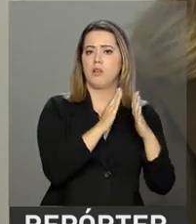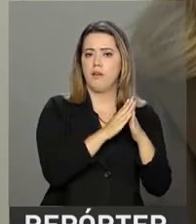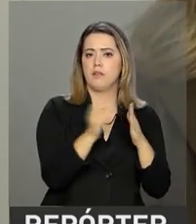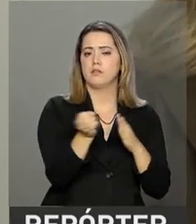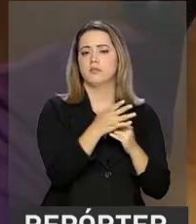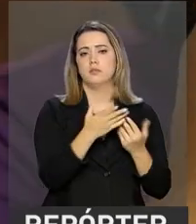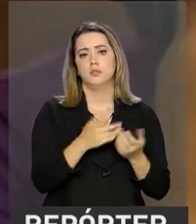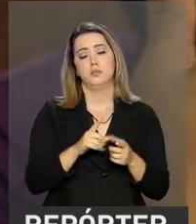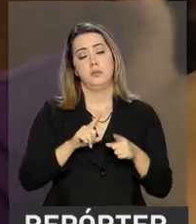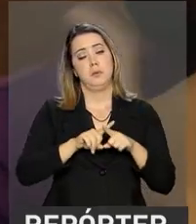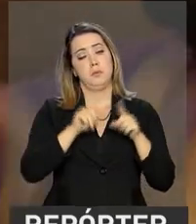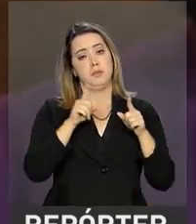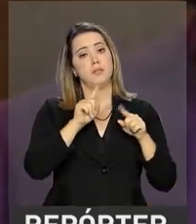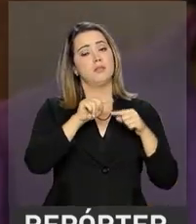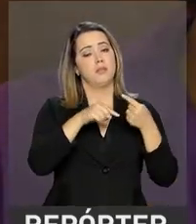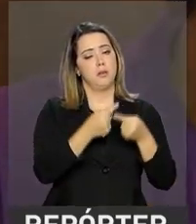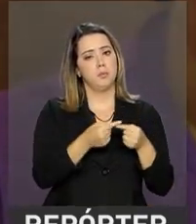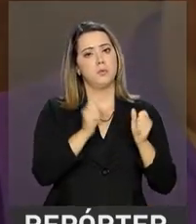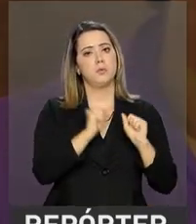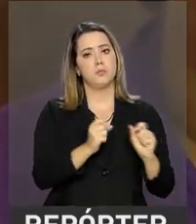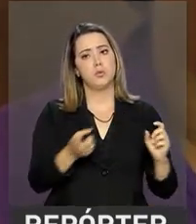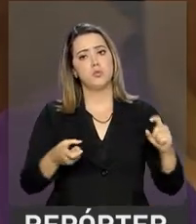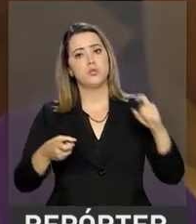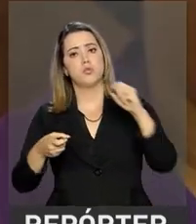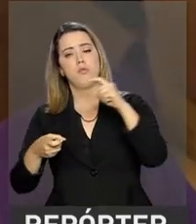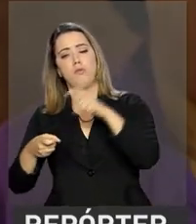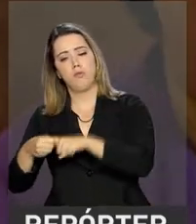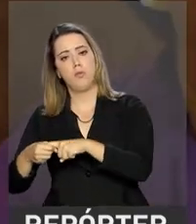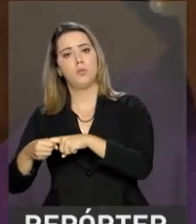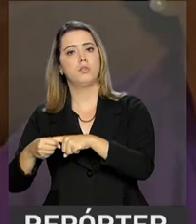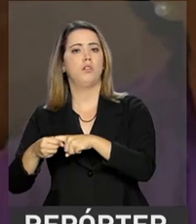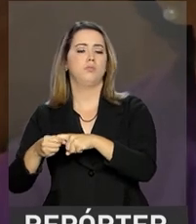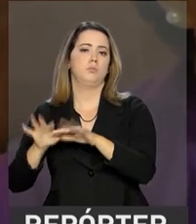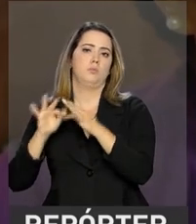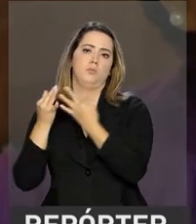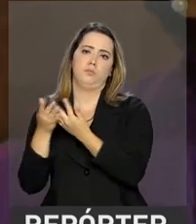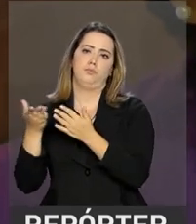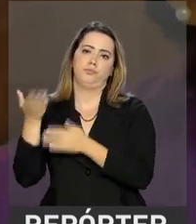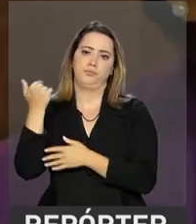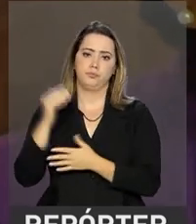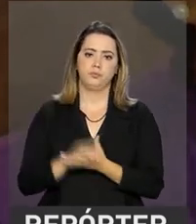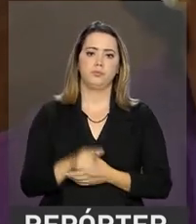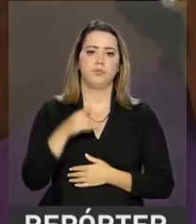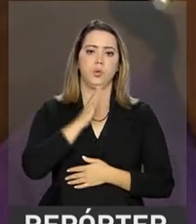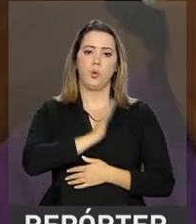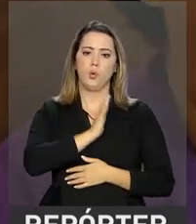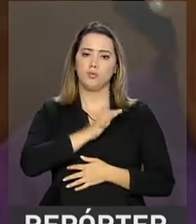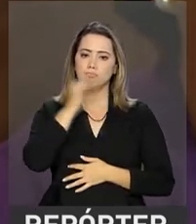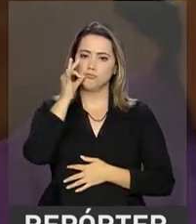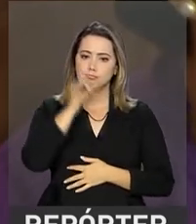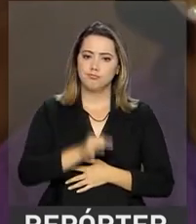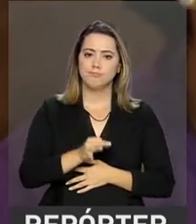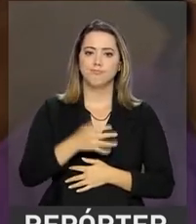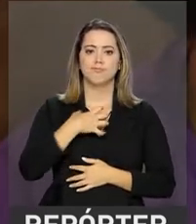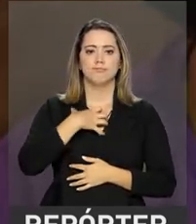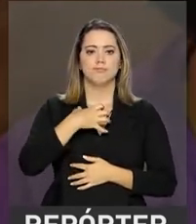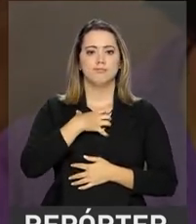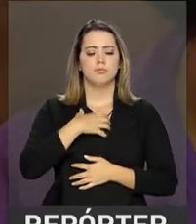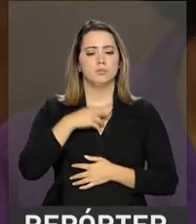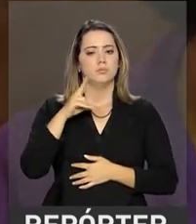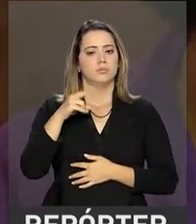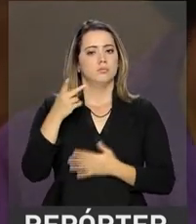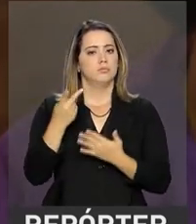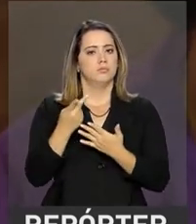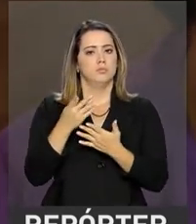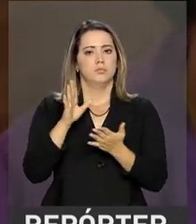para essa família. Da experiência com as crianças, fica a sensação de dever cumprido e no coração, sentimentos que jamais